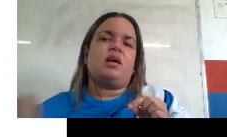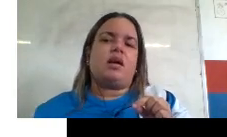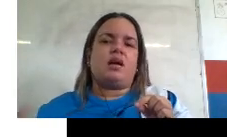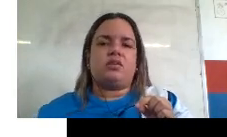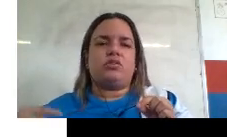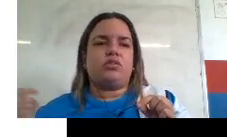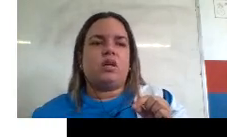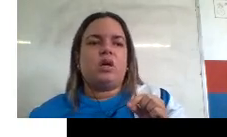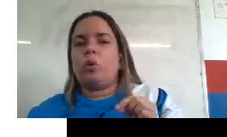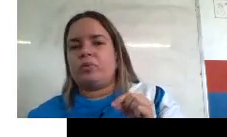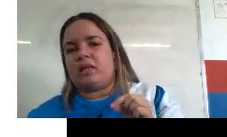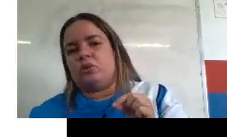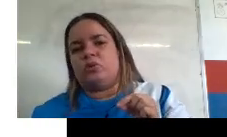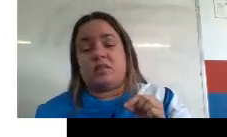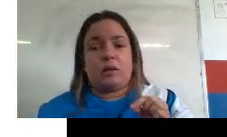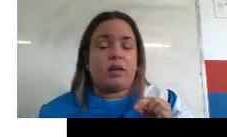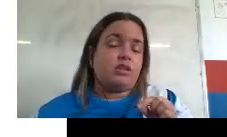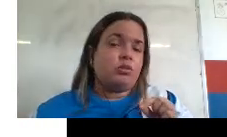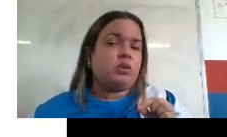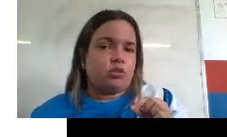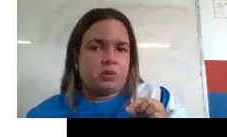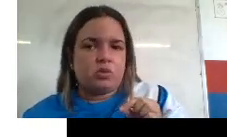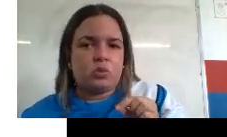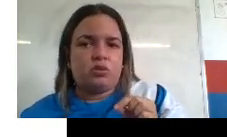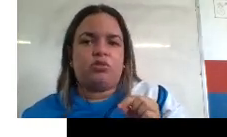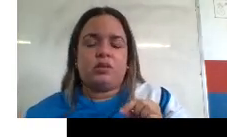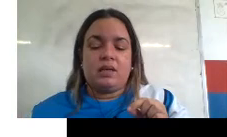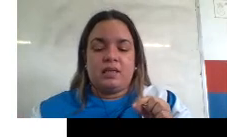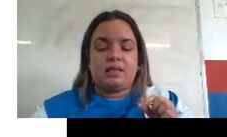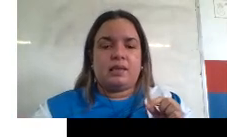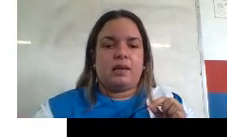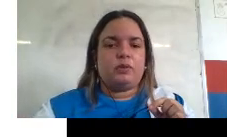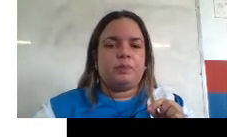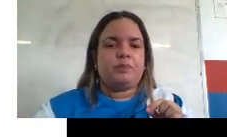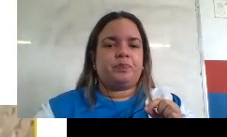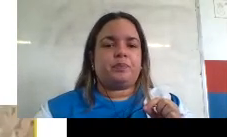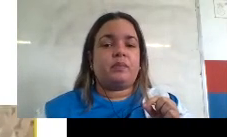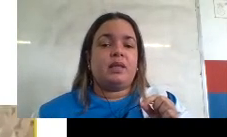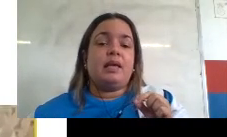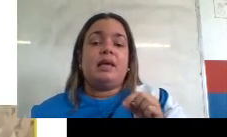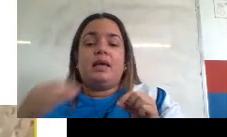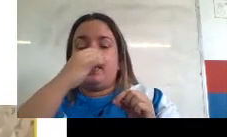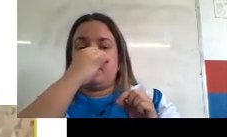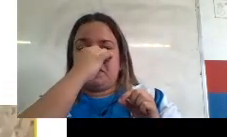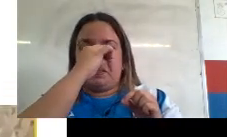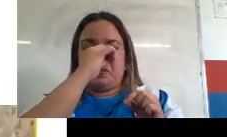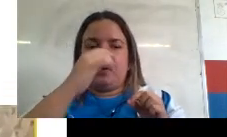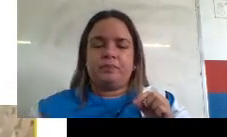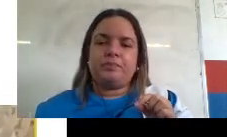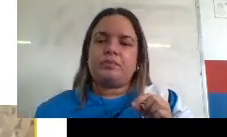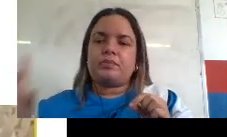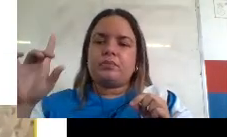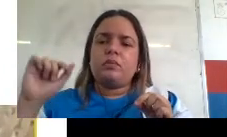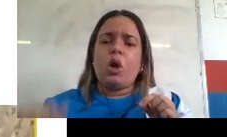invadindo, né, as computadores, celulares de muitas pessoas, certo? Isso aqui,